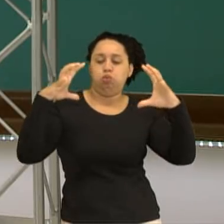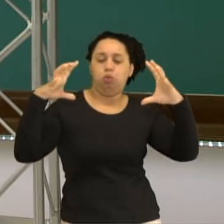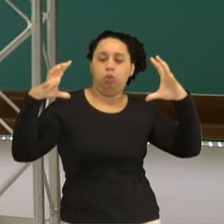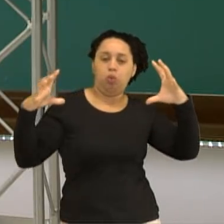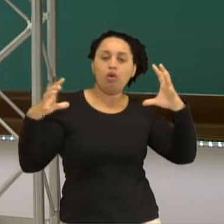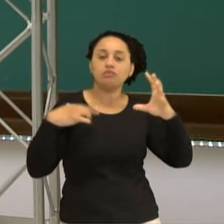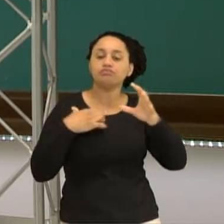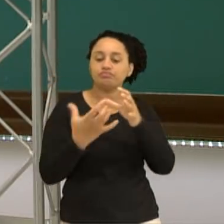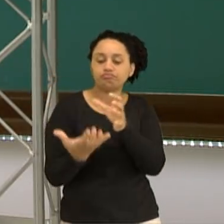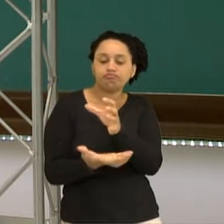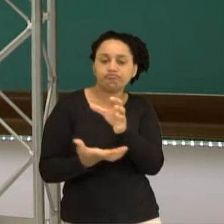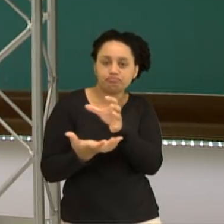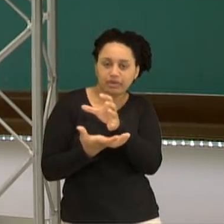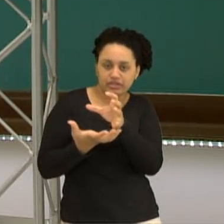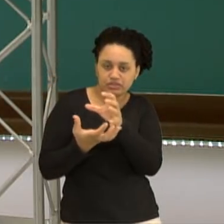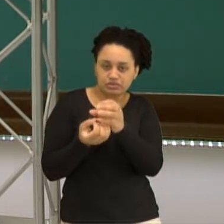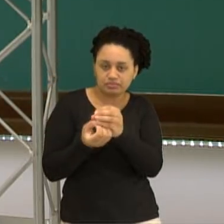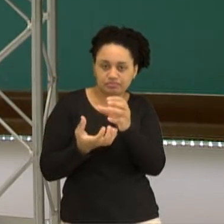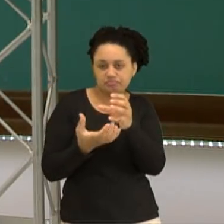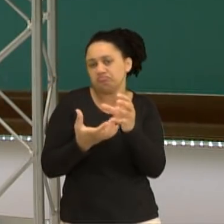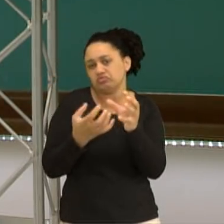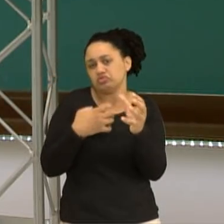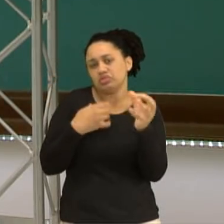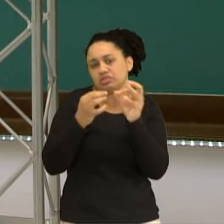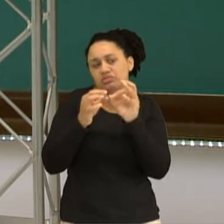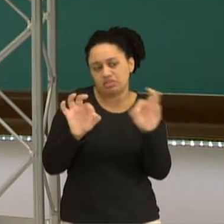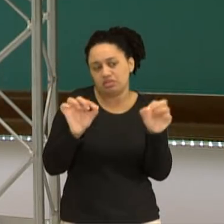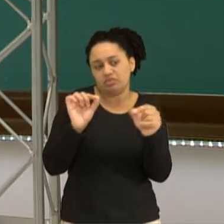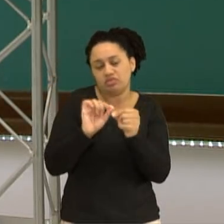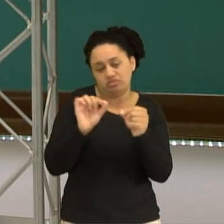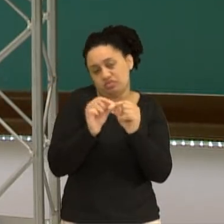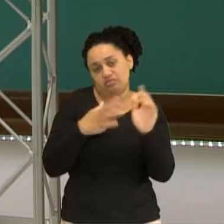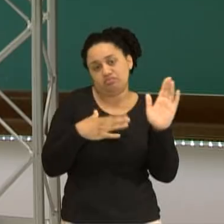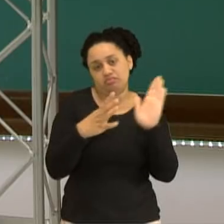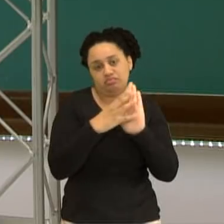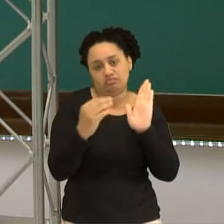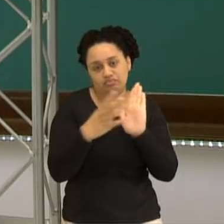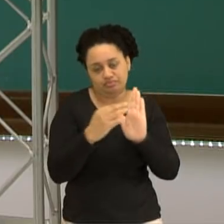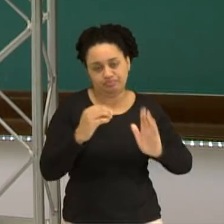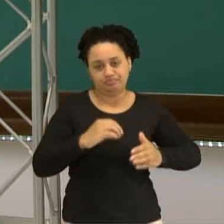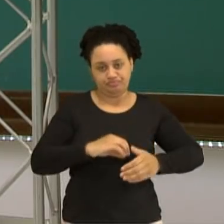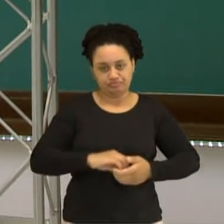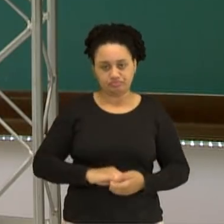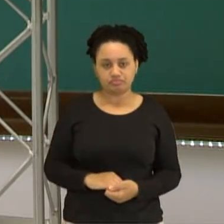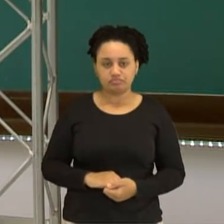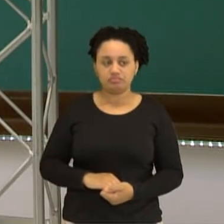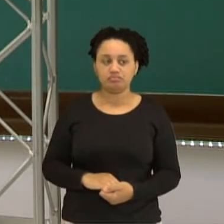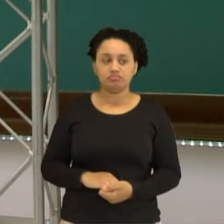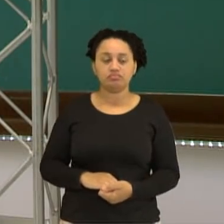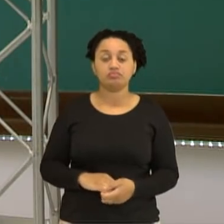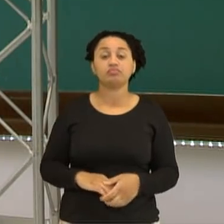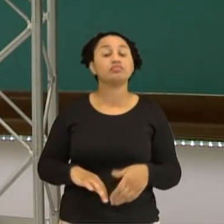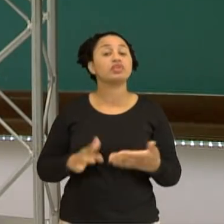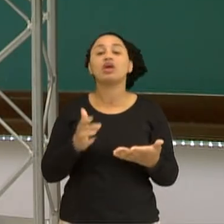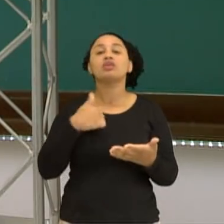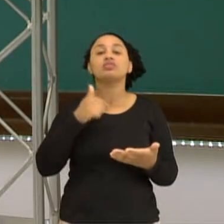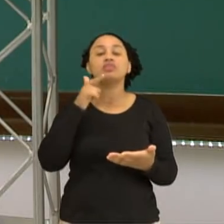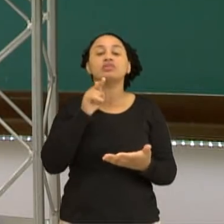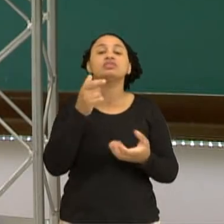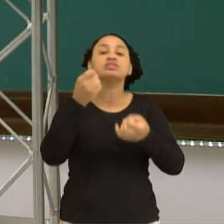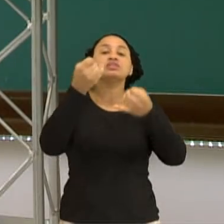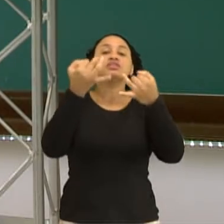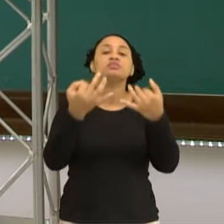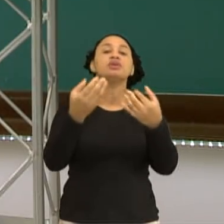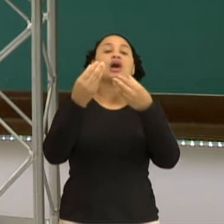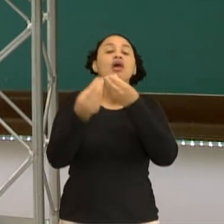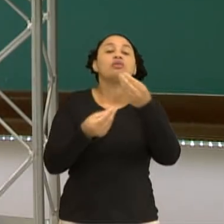Enfim, com muita simplicidade, construí o meu modelo. Esse modelo aqui eu vou conseguir explicar um pouquinho da